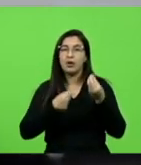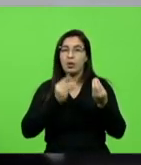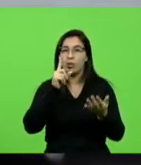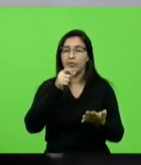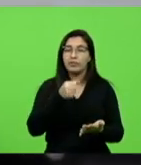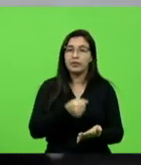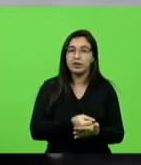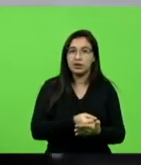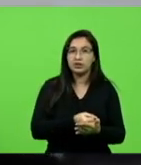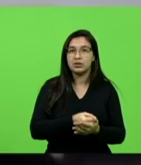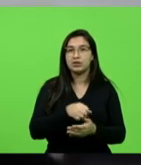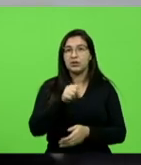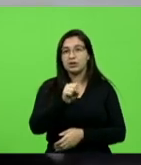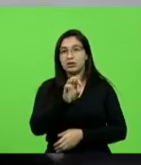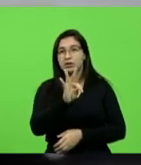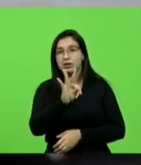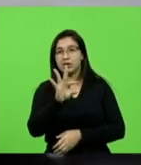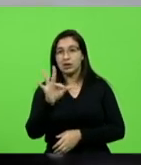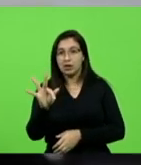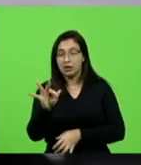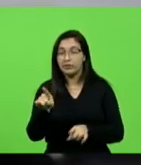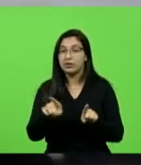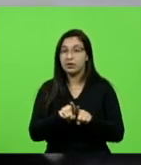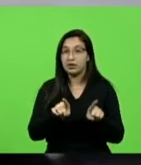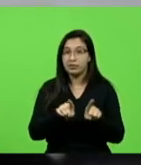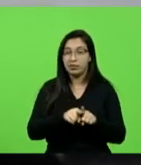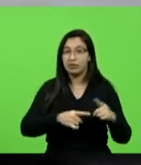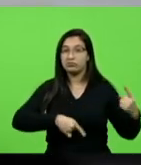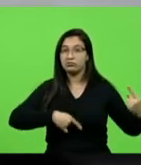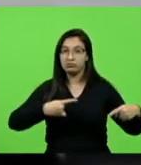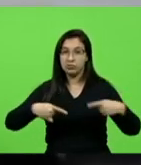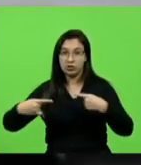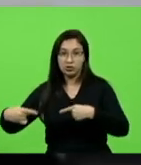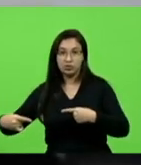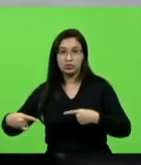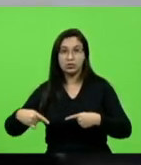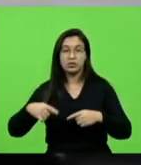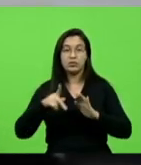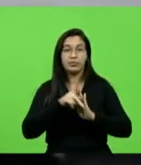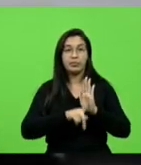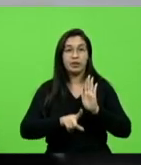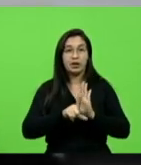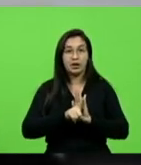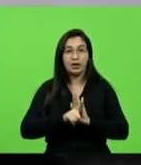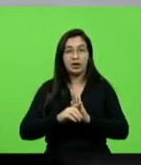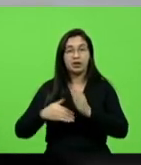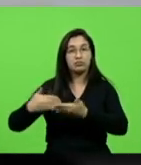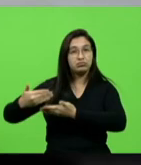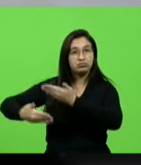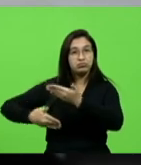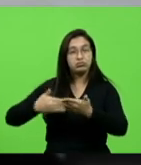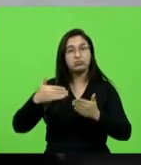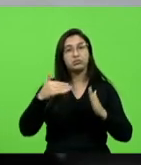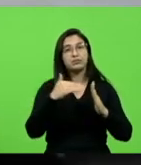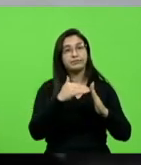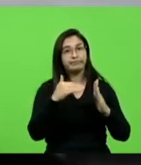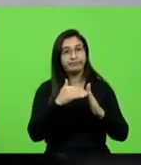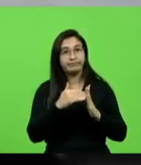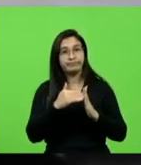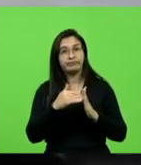do STF, como nas discussões vigentes no PL, que hoje tramita na Câmara dos Deputados,